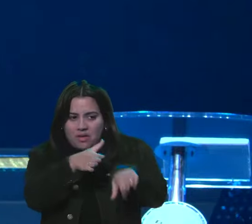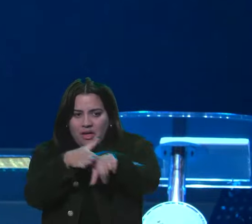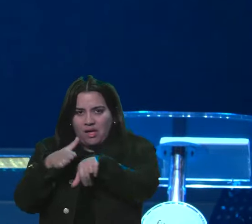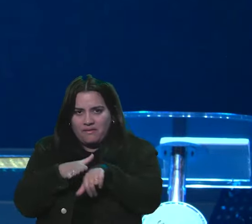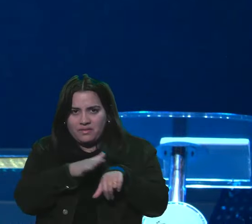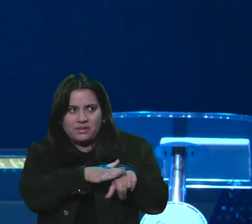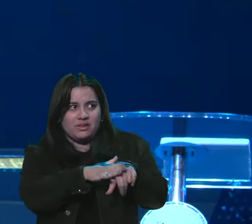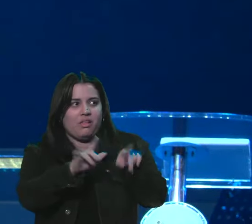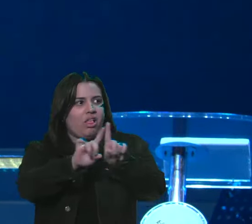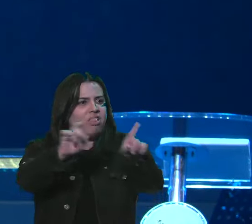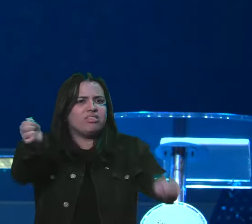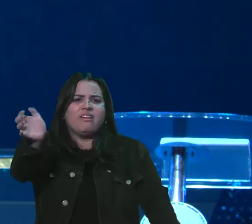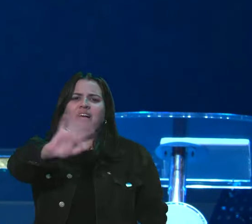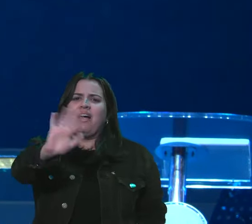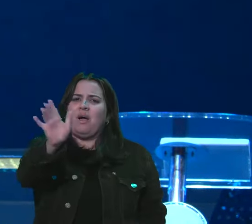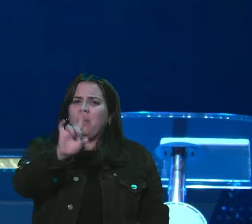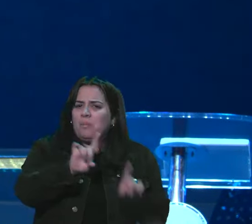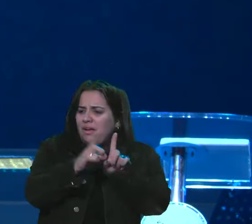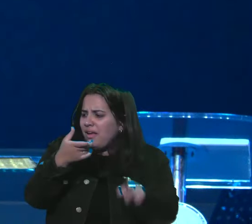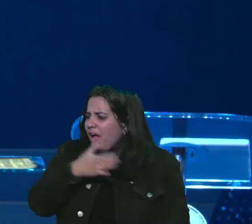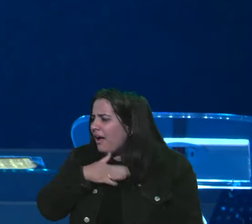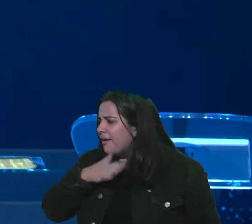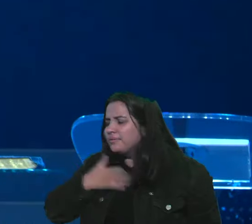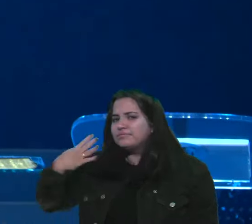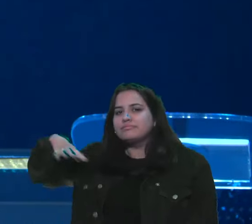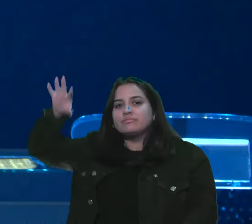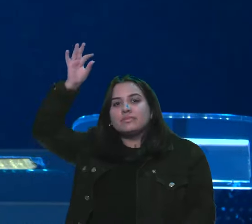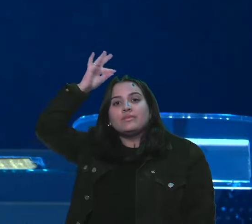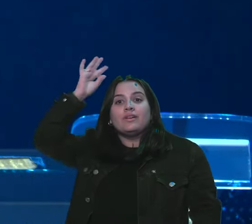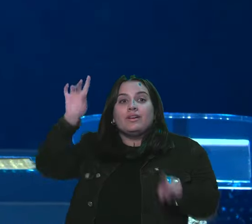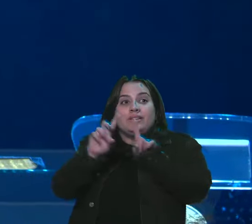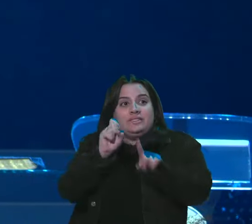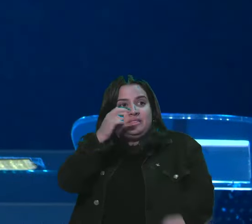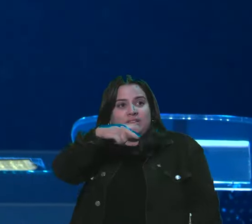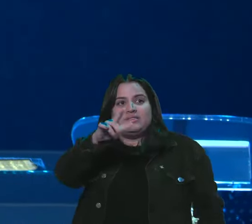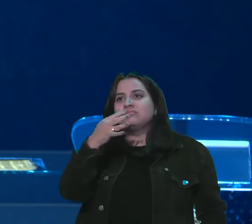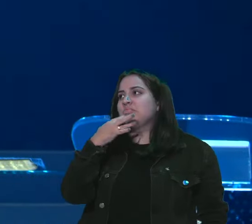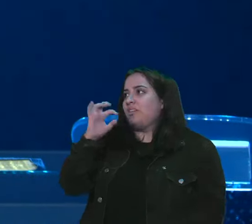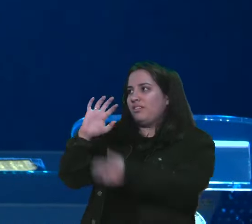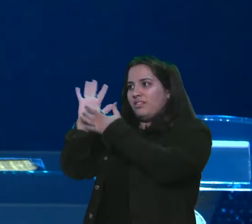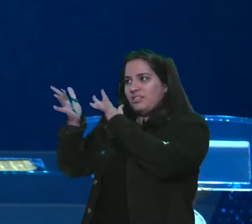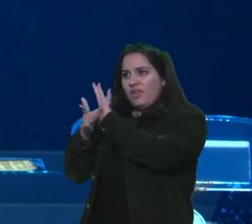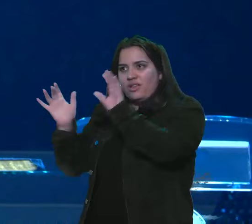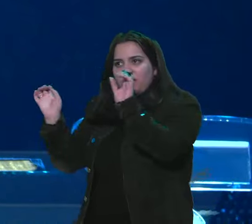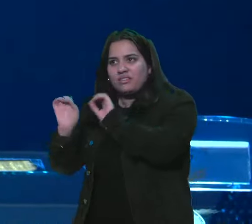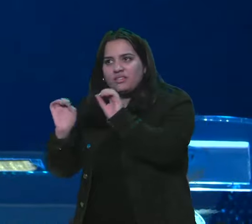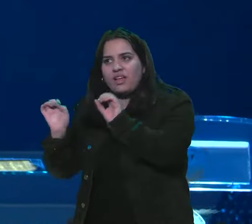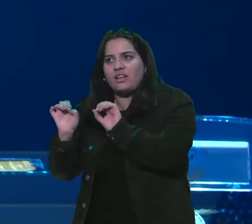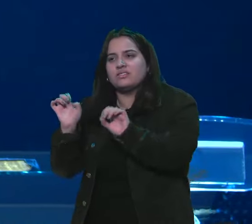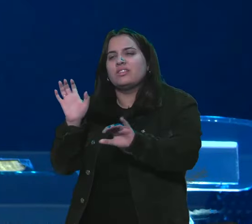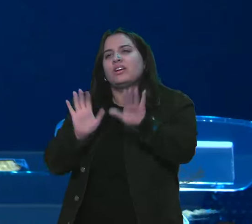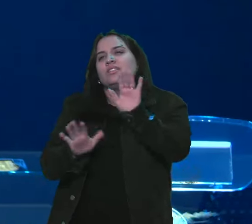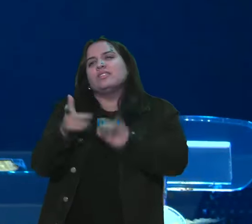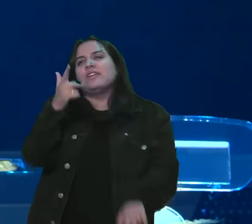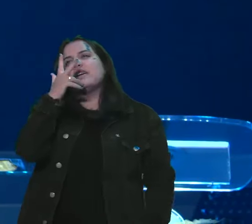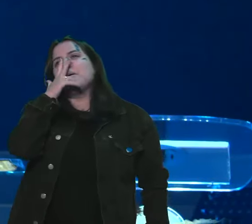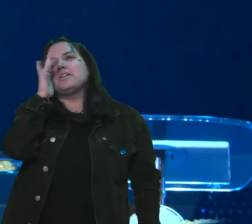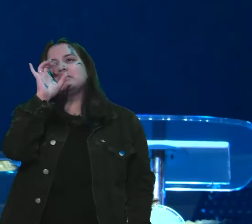Espírito. E você que não conhece a Jesus, talvez você achou que uma